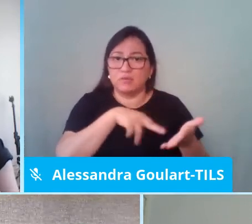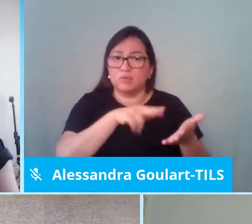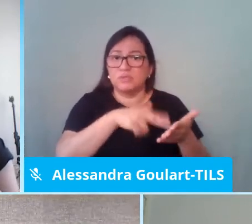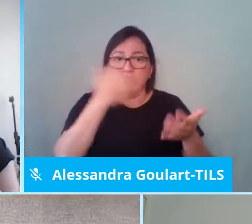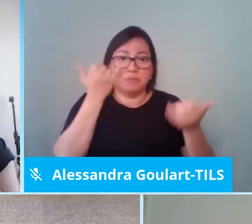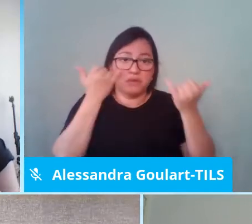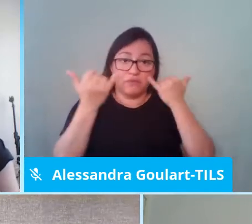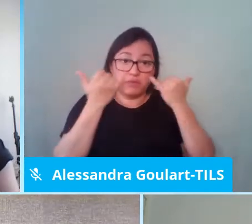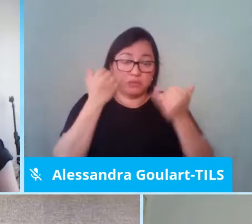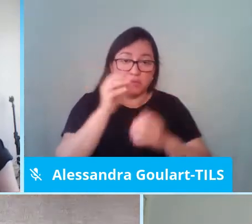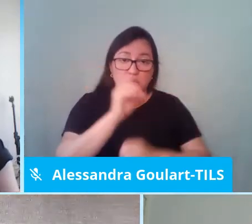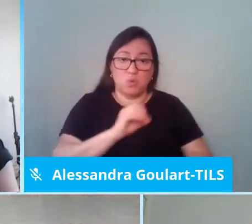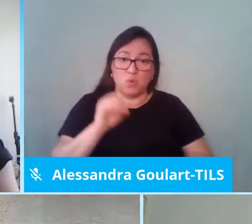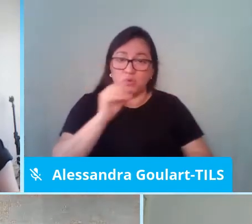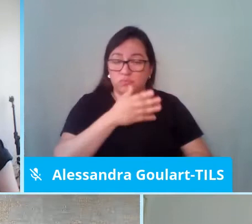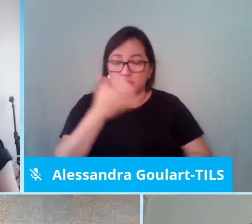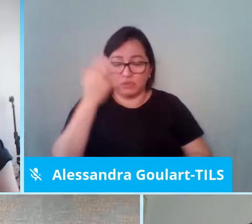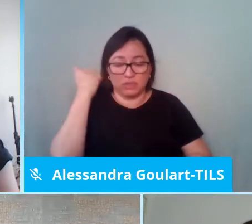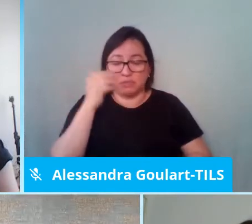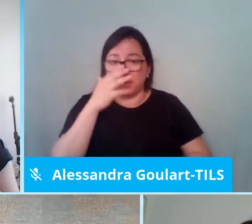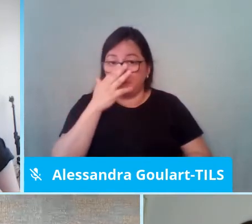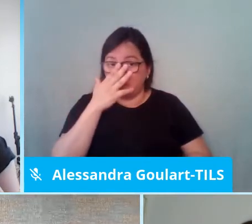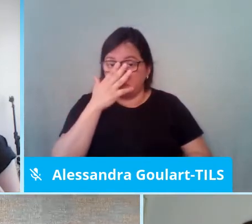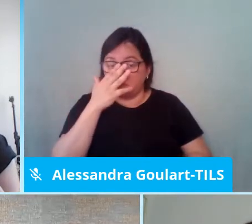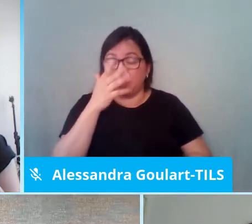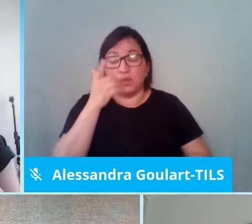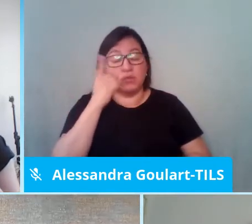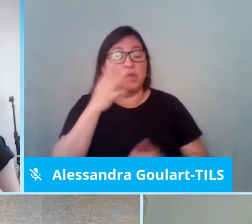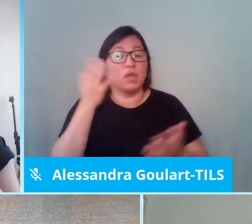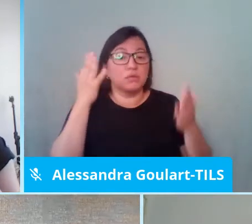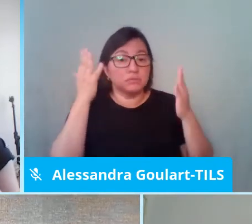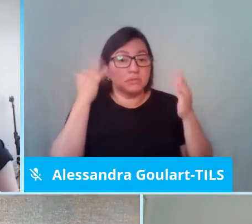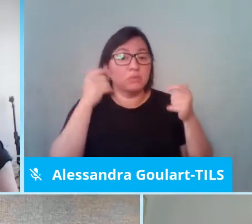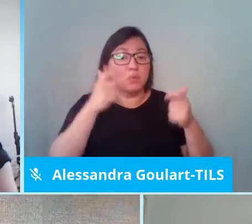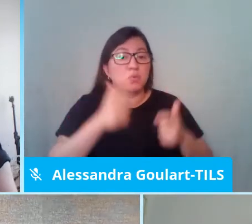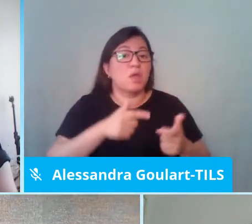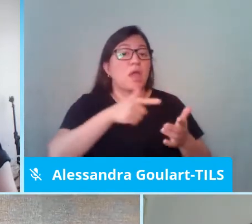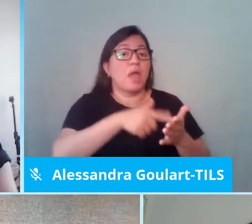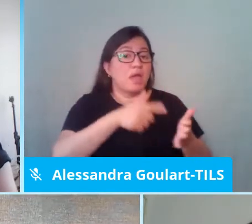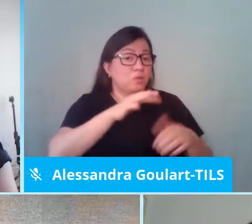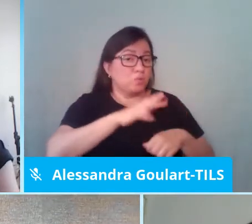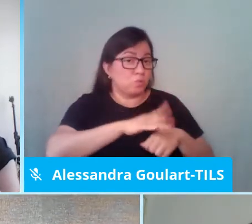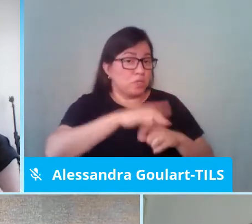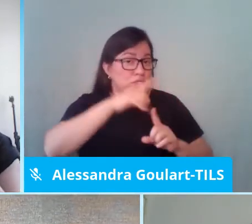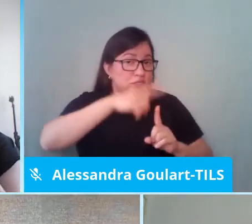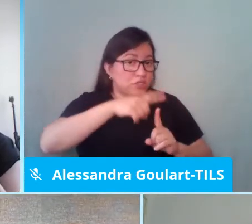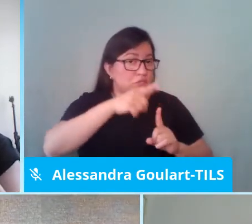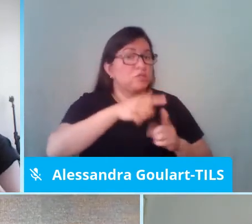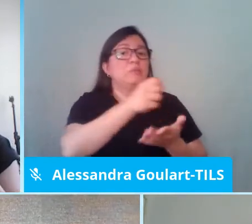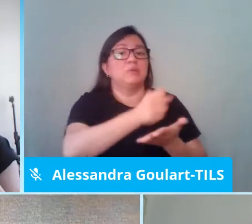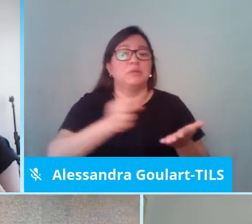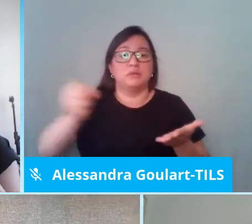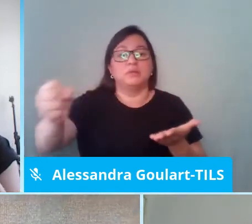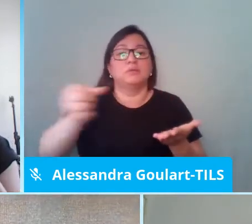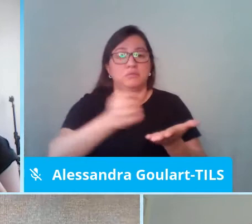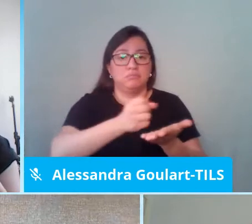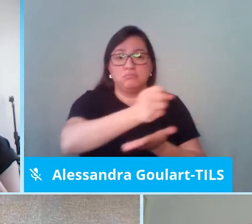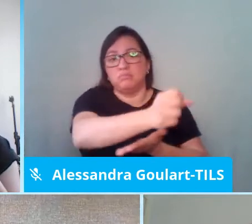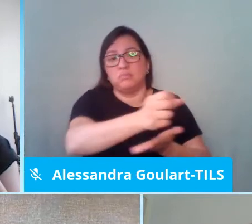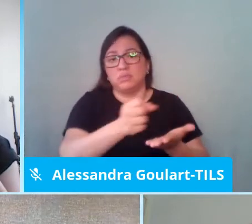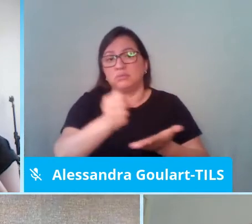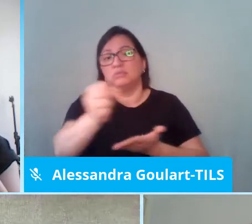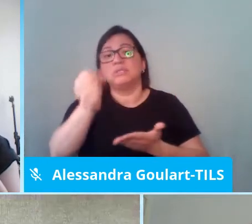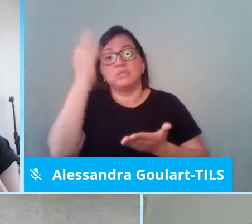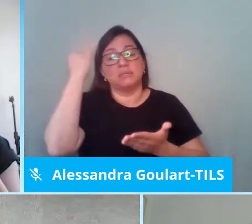PIN, para que ele possa também se inserir mais nessas práticas de cuidado, né? Do autocuidado pessoal.